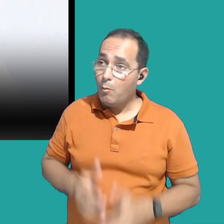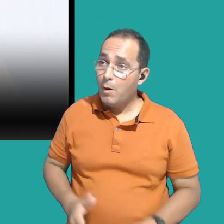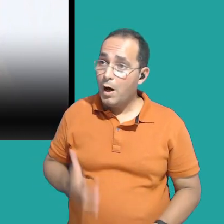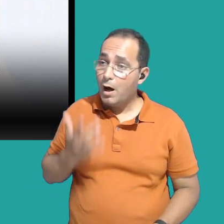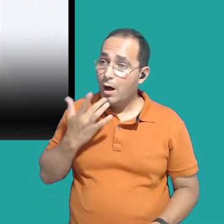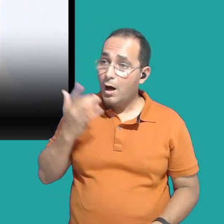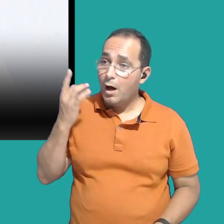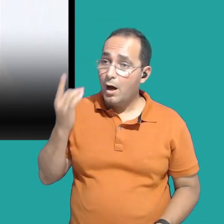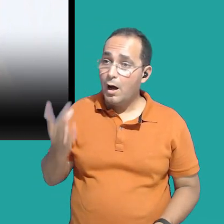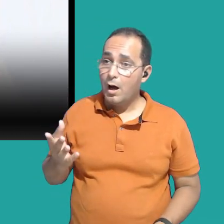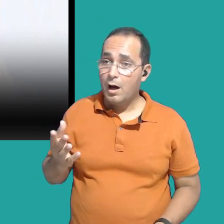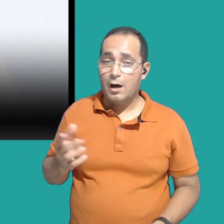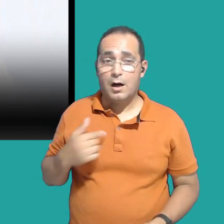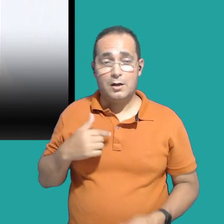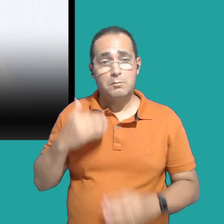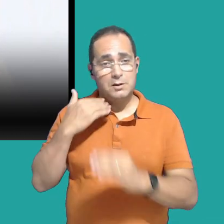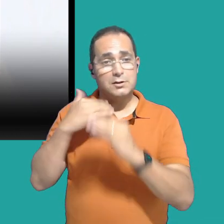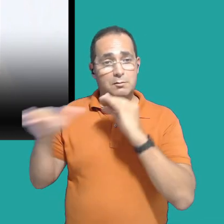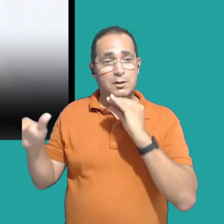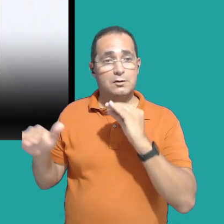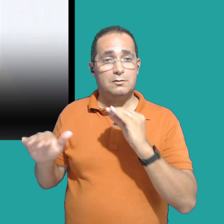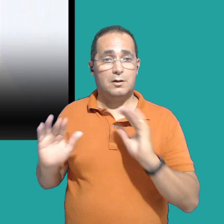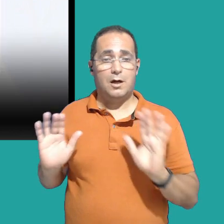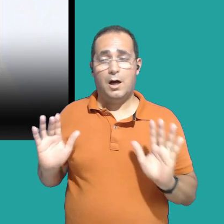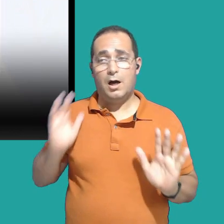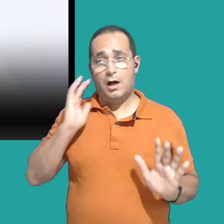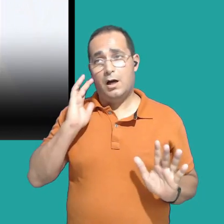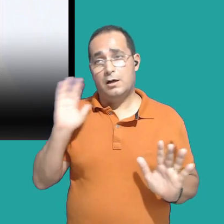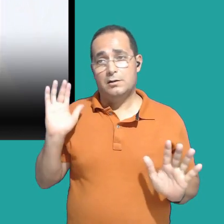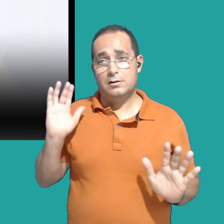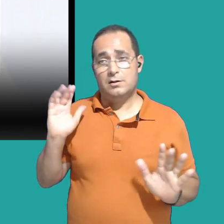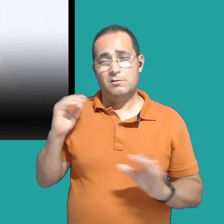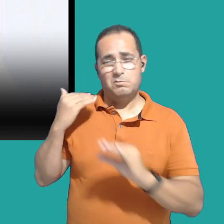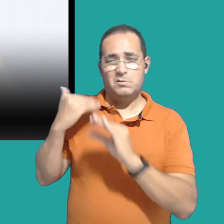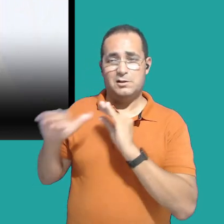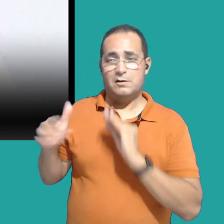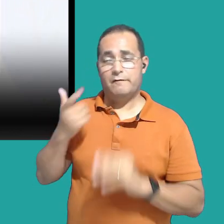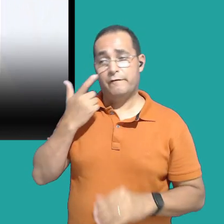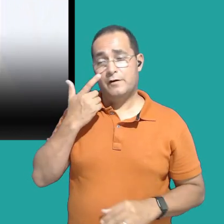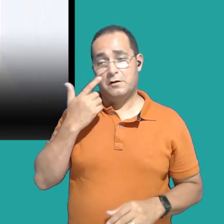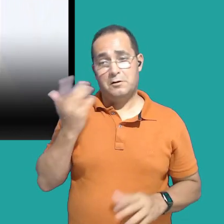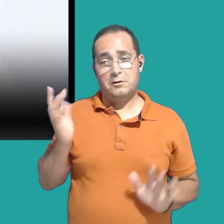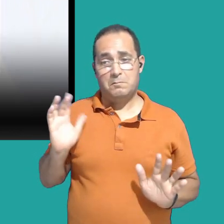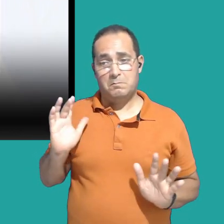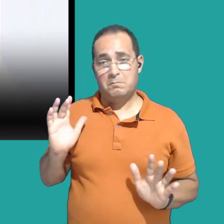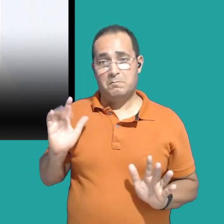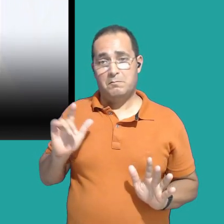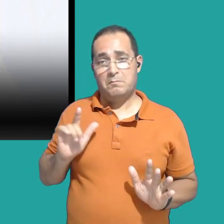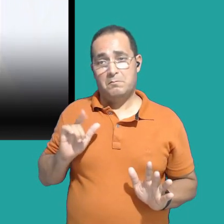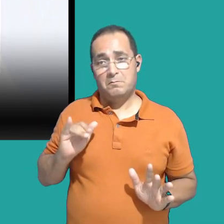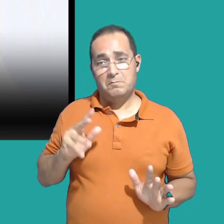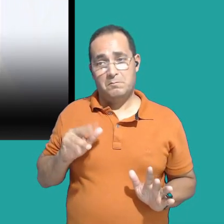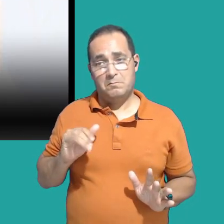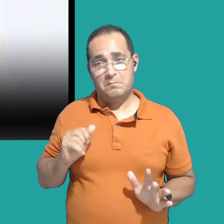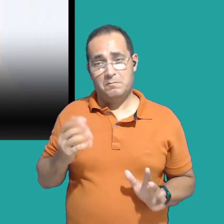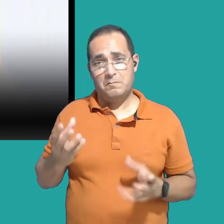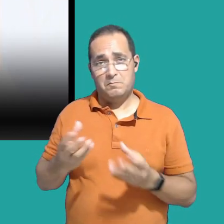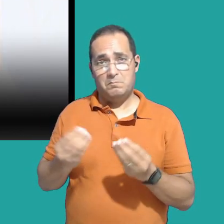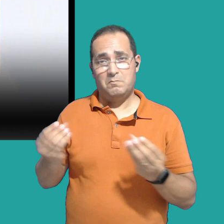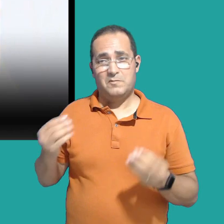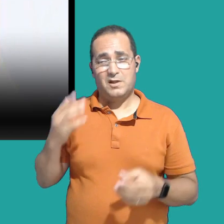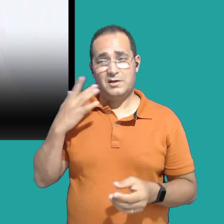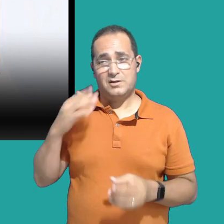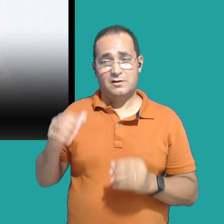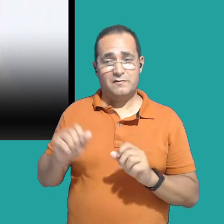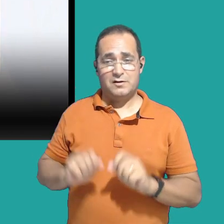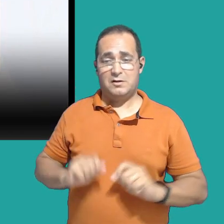assim, eu não sabia. Aí, quando eu descobri, eu mandei e-mail para ela, achando assim, eu vou Vou mandar, né? tentar, né? Mas com A Lívia certeza